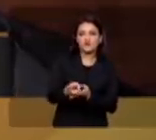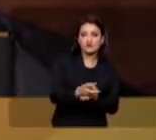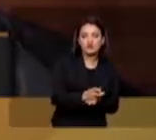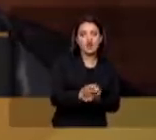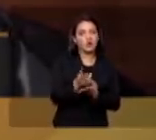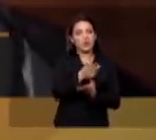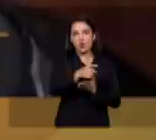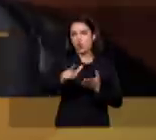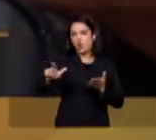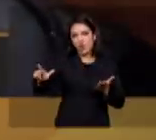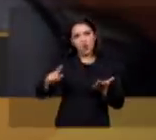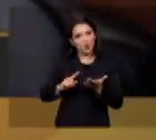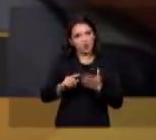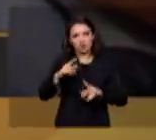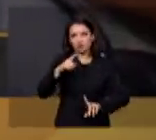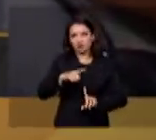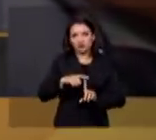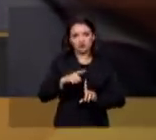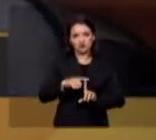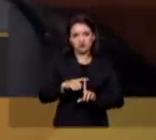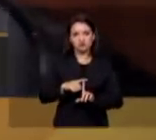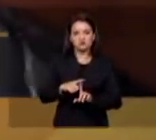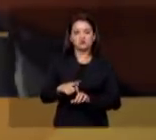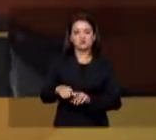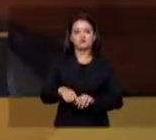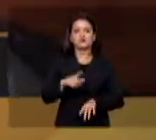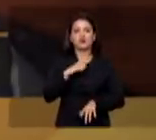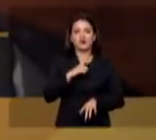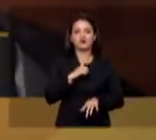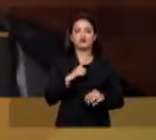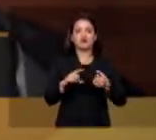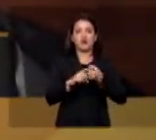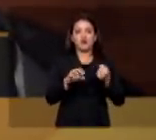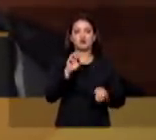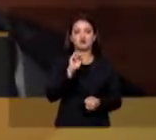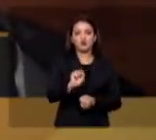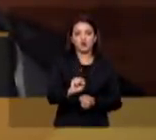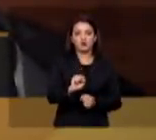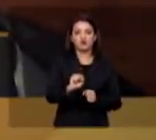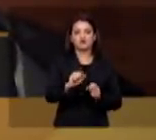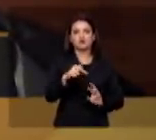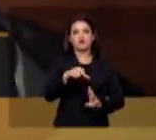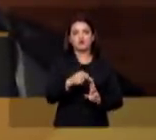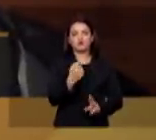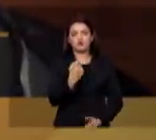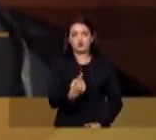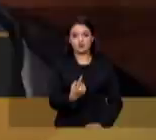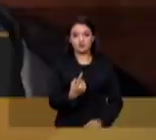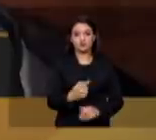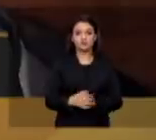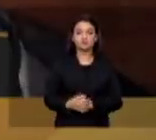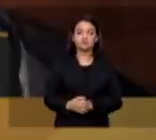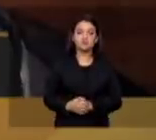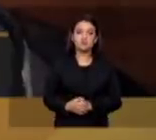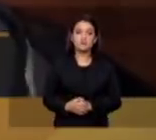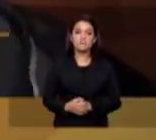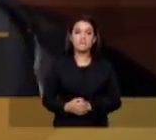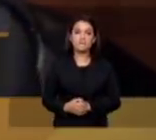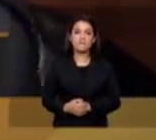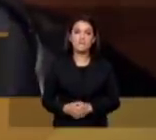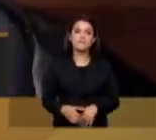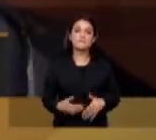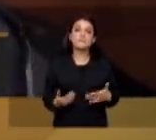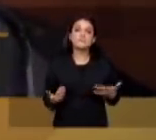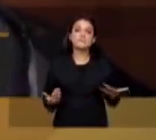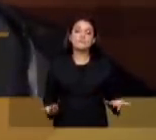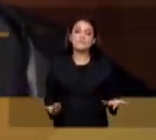outra natureza, diz este item primeiro do artigo 8º do Pacto São José da Costa Rica. O plenário assim, julga recurso que trata